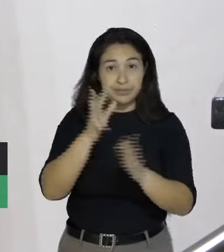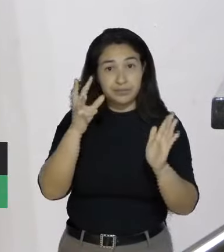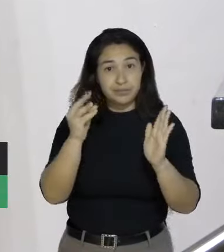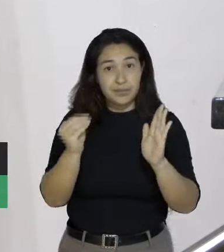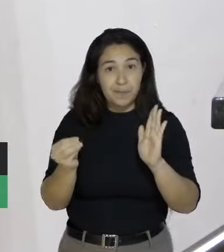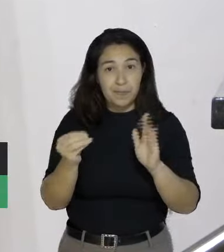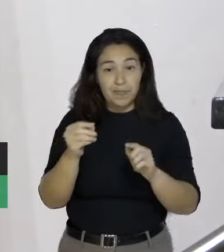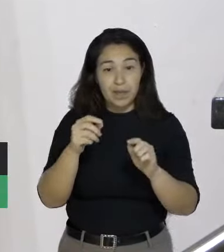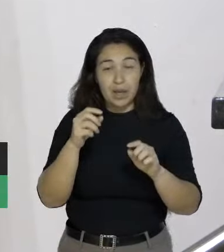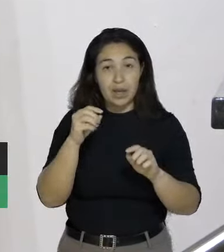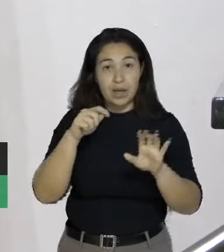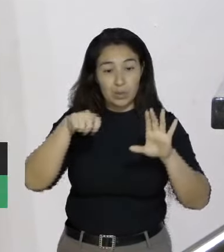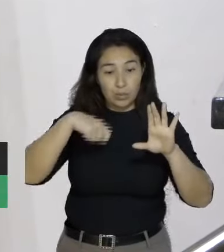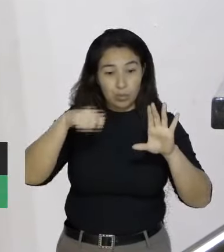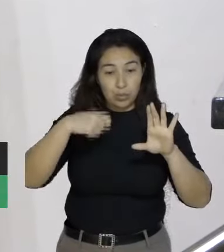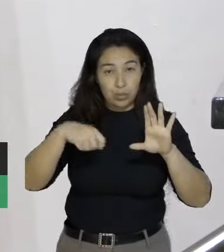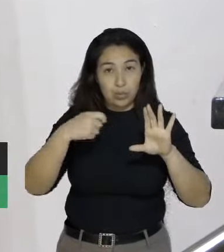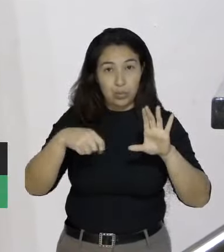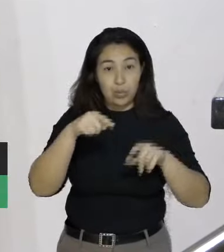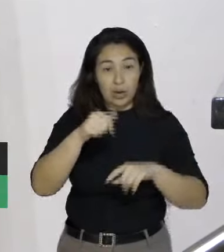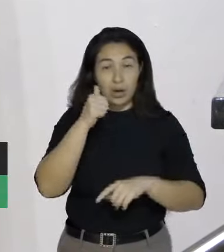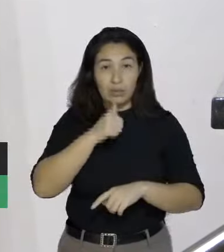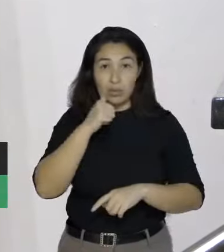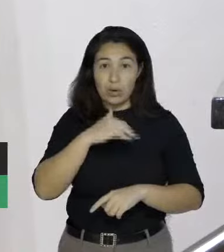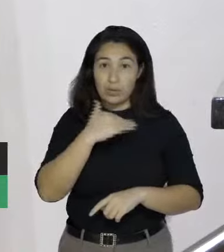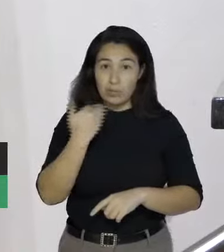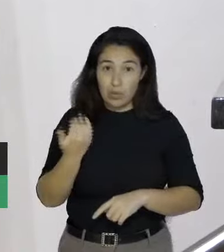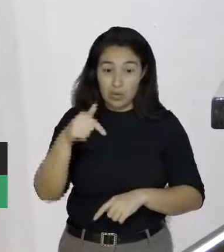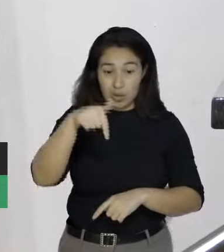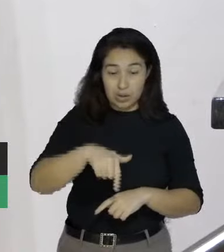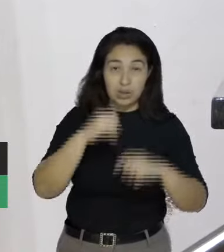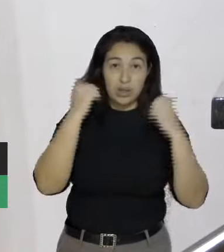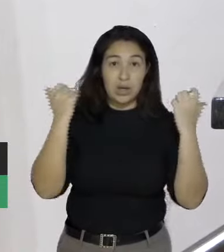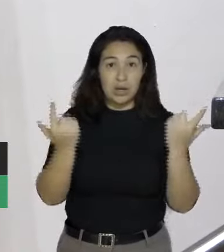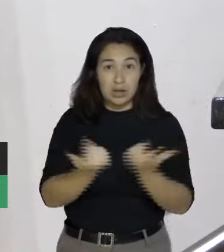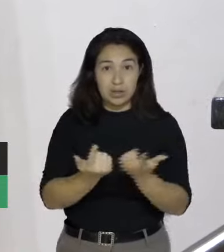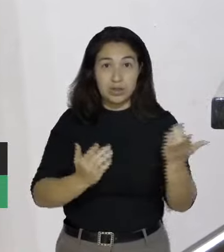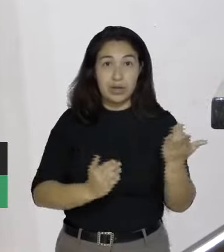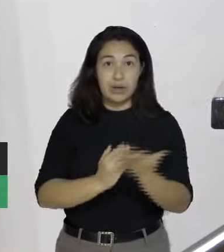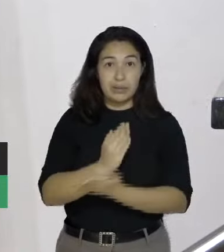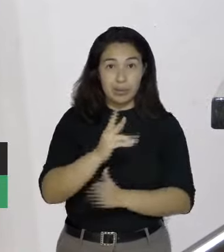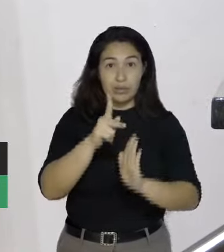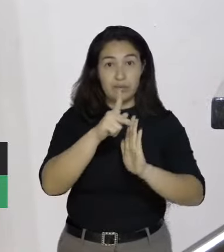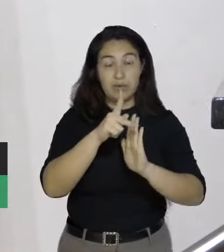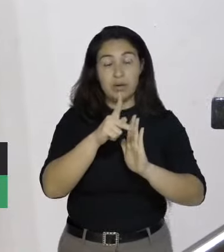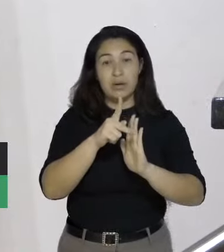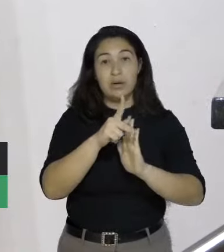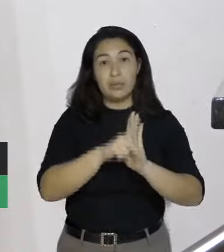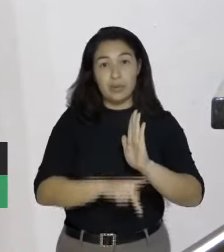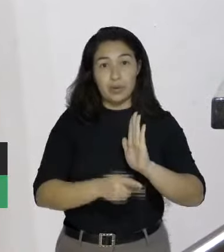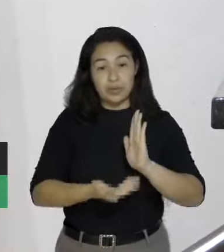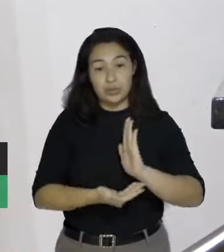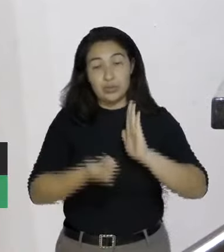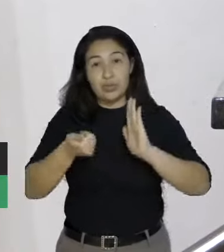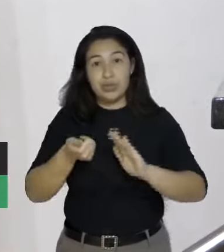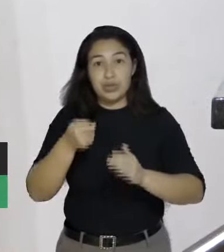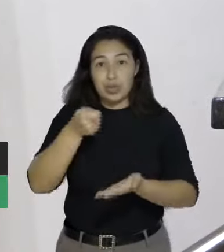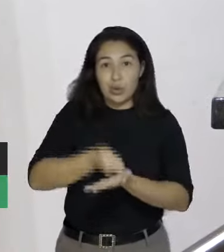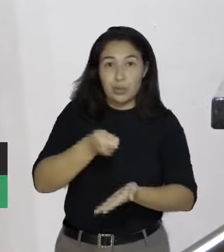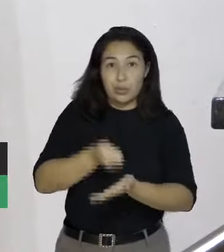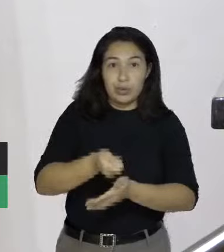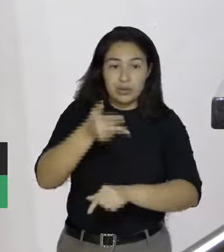o assassinato cruel de uma professora a nossa casa aprova um projeto com uma Emenda que retira obrigatoriedade de câmeras